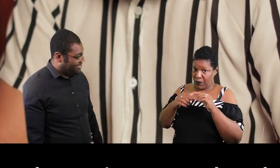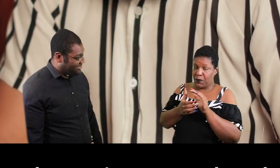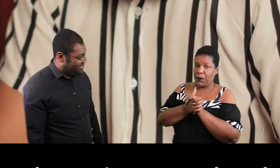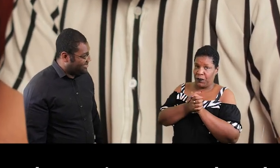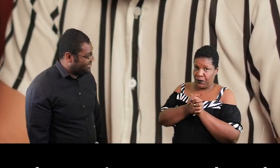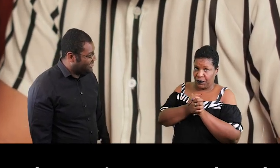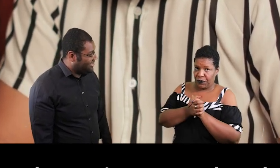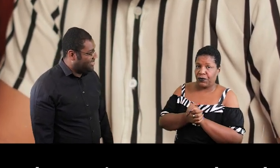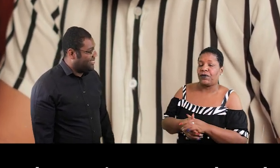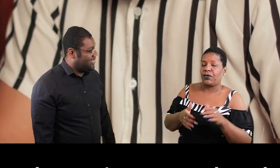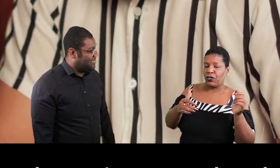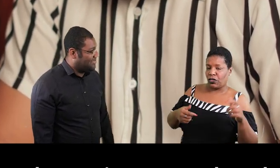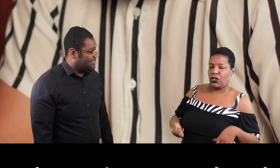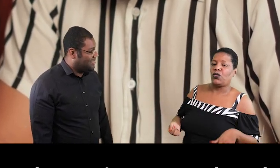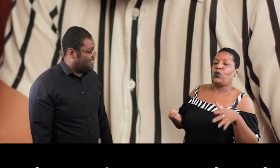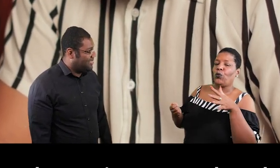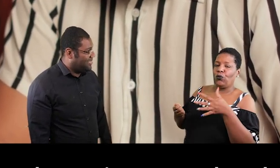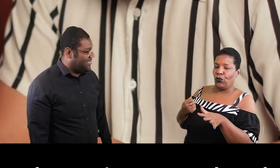gente botou os instrumentos do samba,